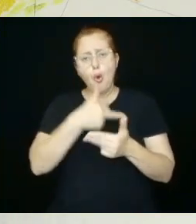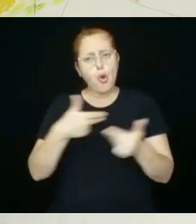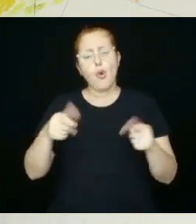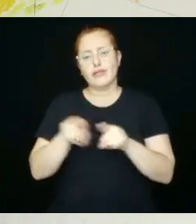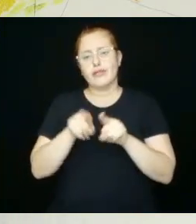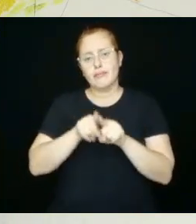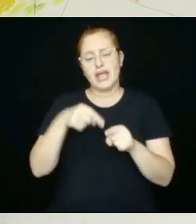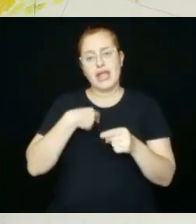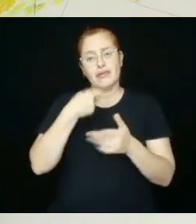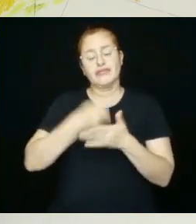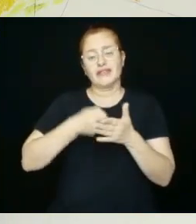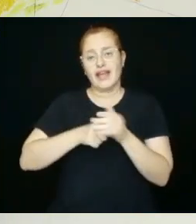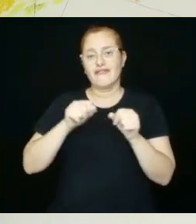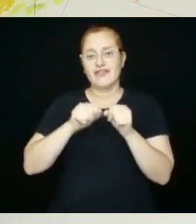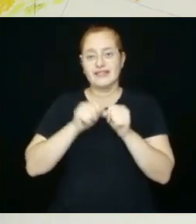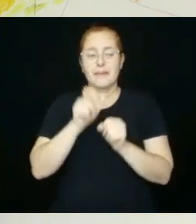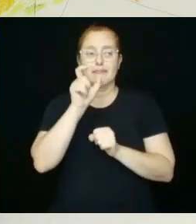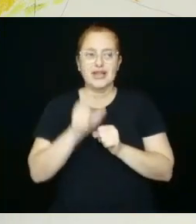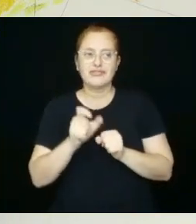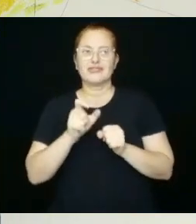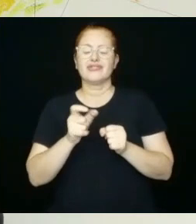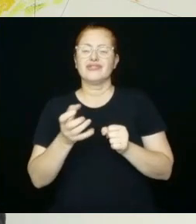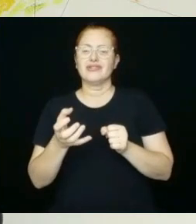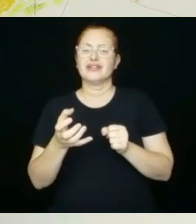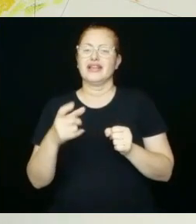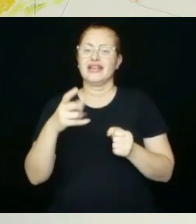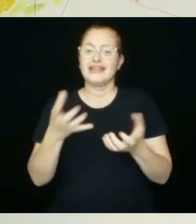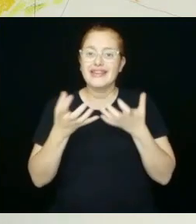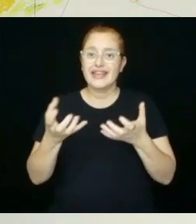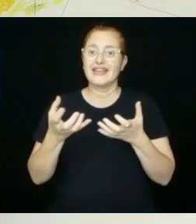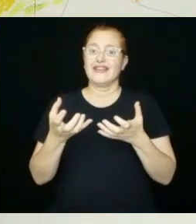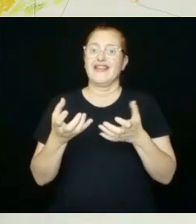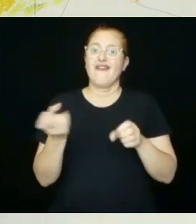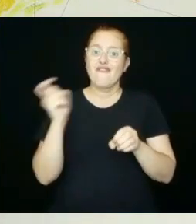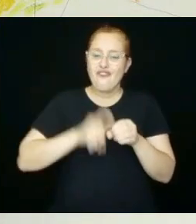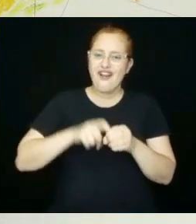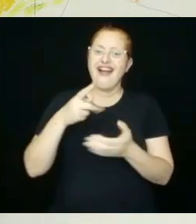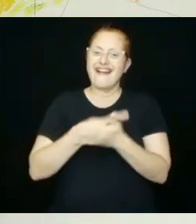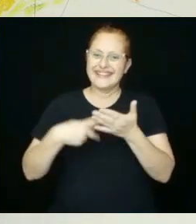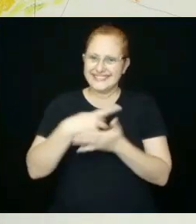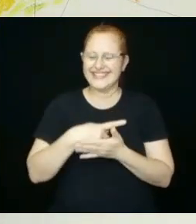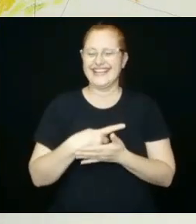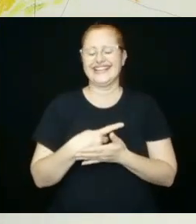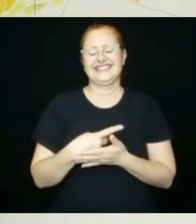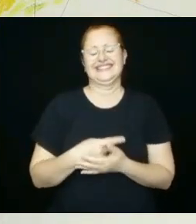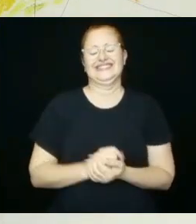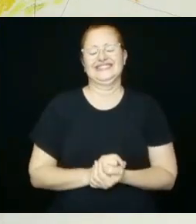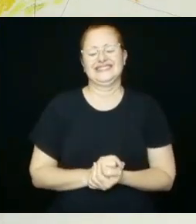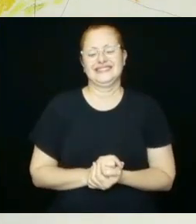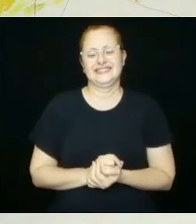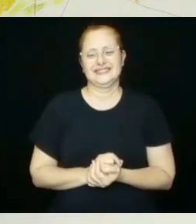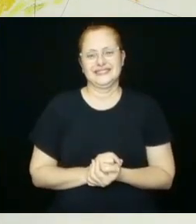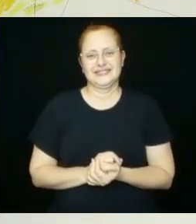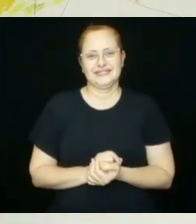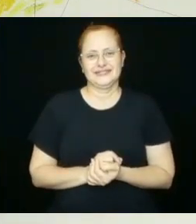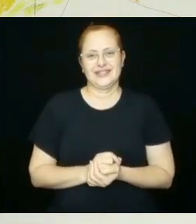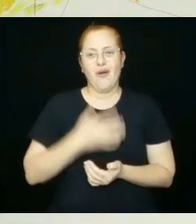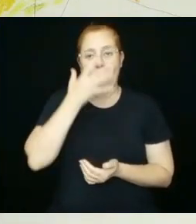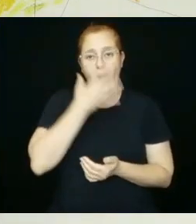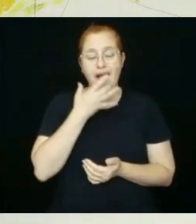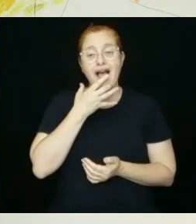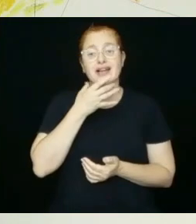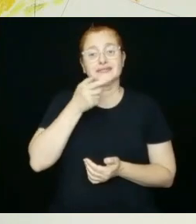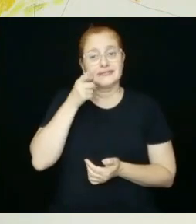lá, fazer a pessoa sentir vontade de desenhar de volta, assim. Tipo, uma das coisas que eu